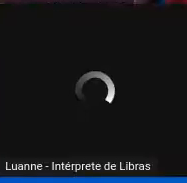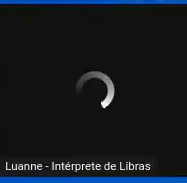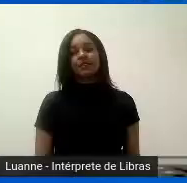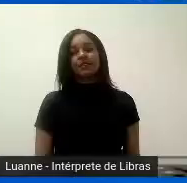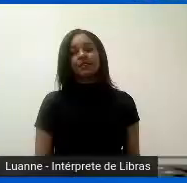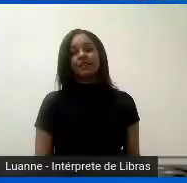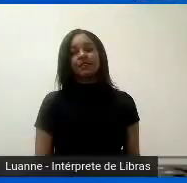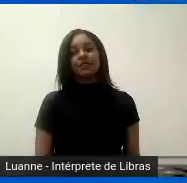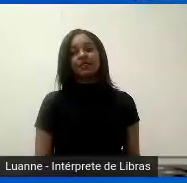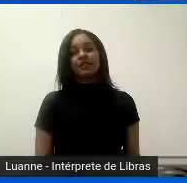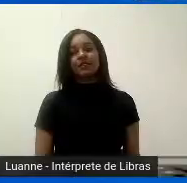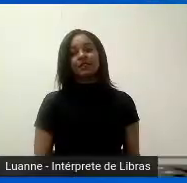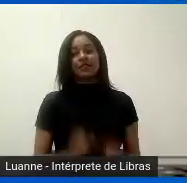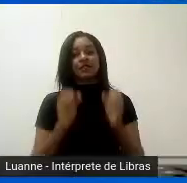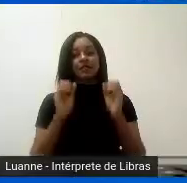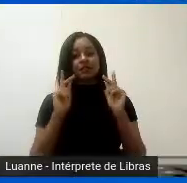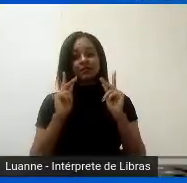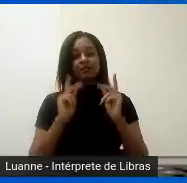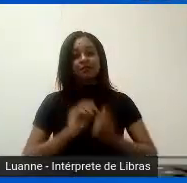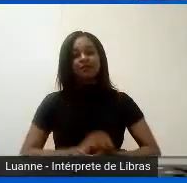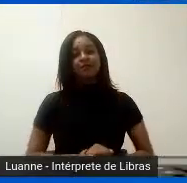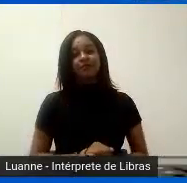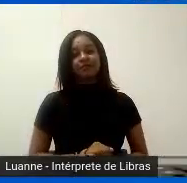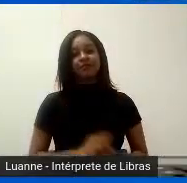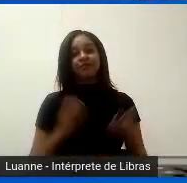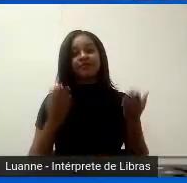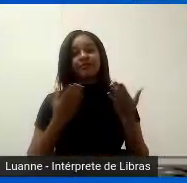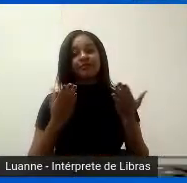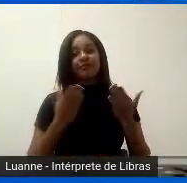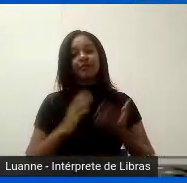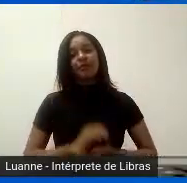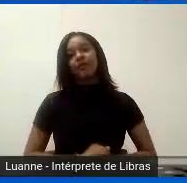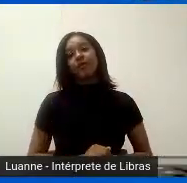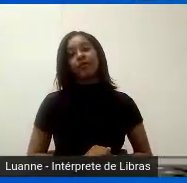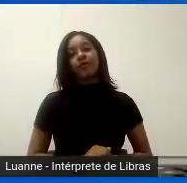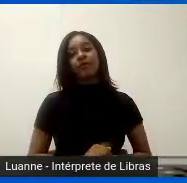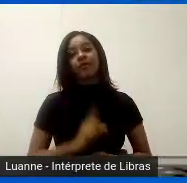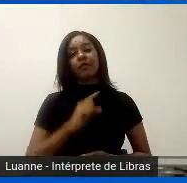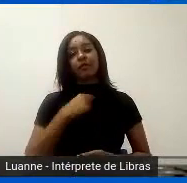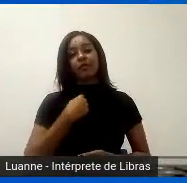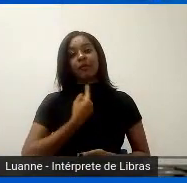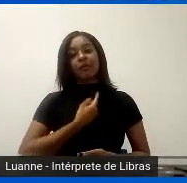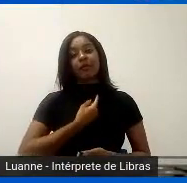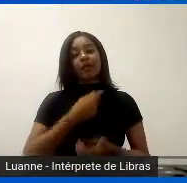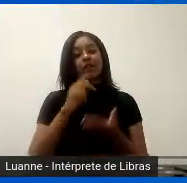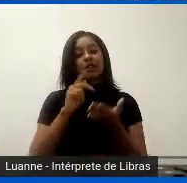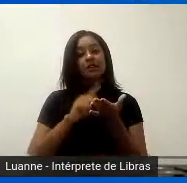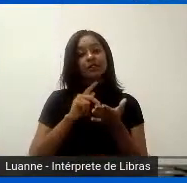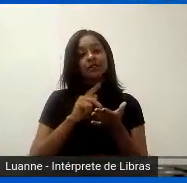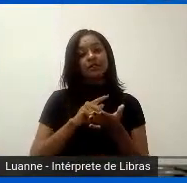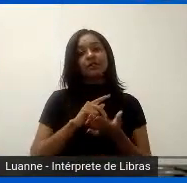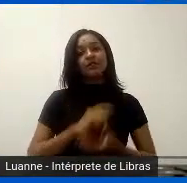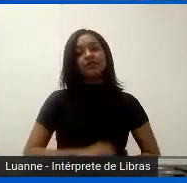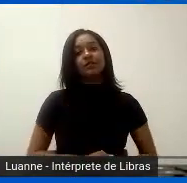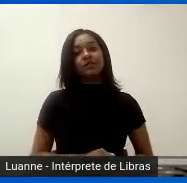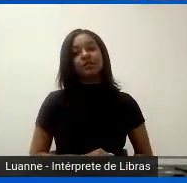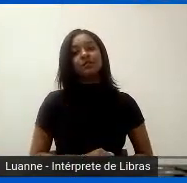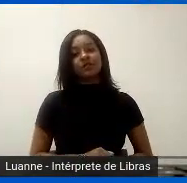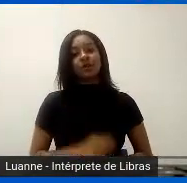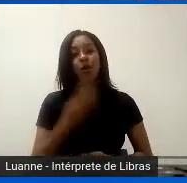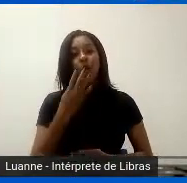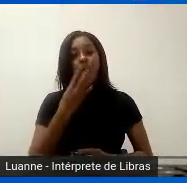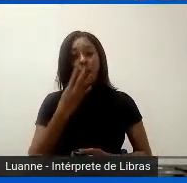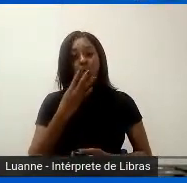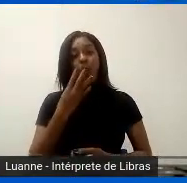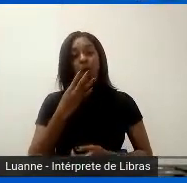ok Então tá gente então a gente na verdade eu sou o quarto aqui a falar né então